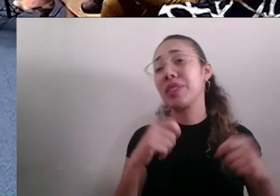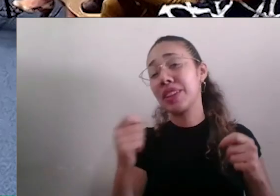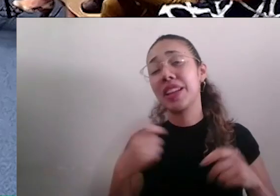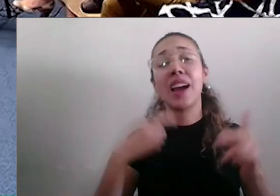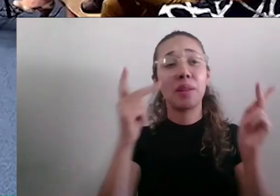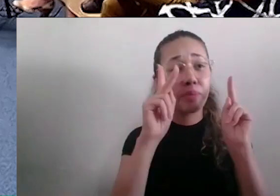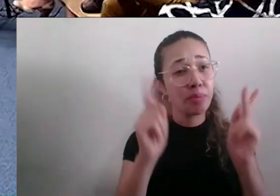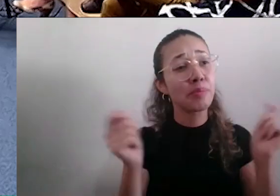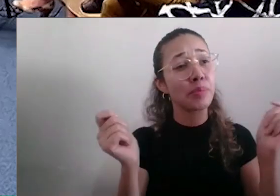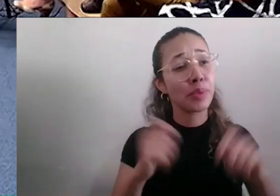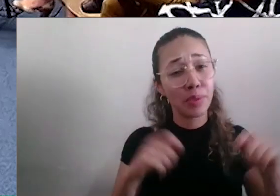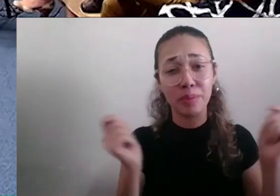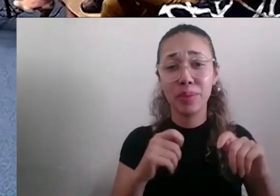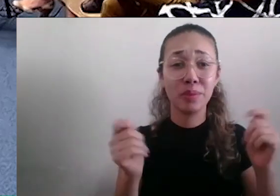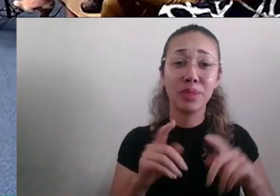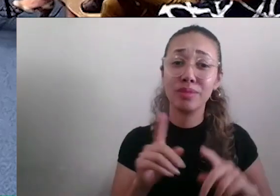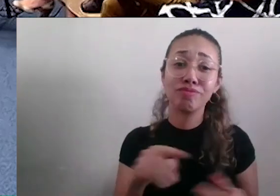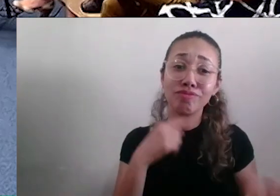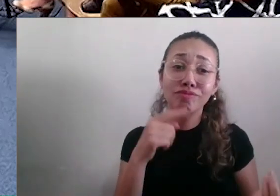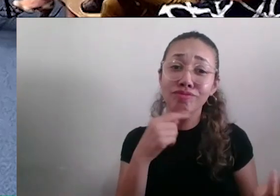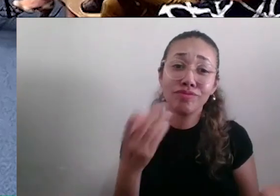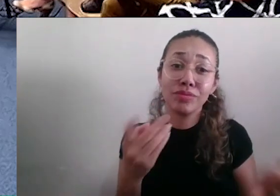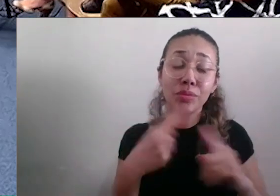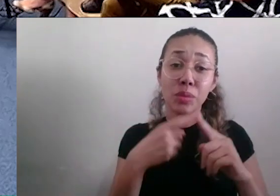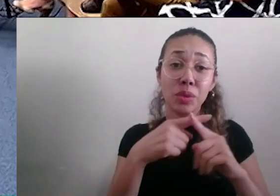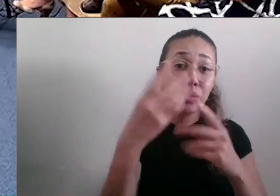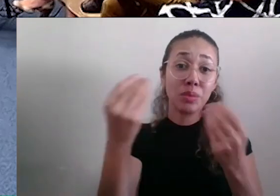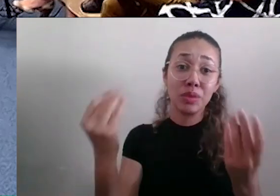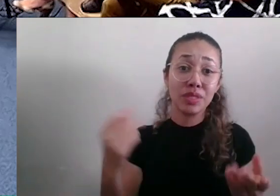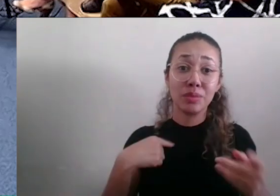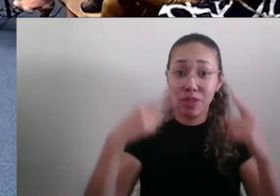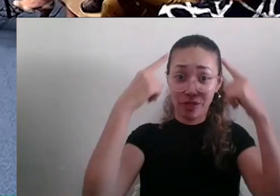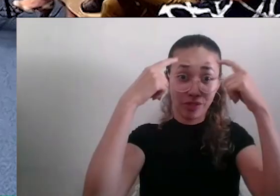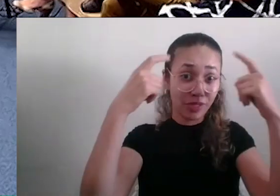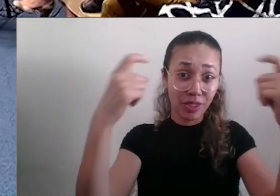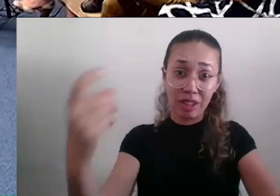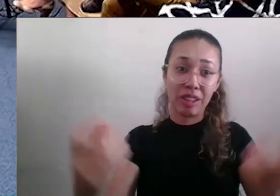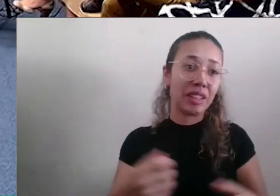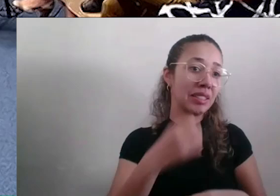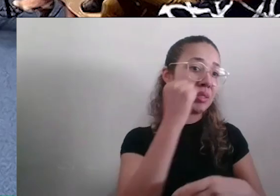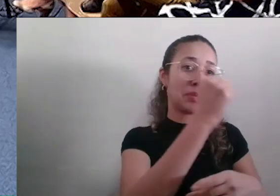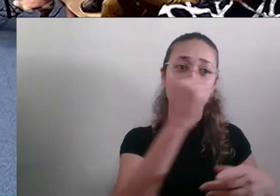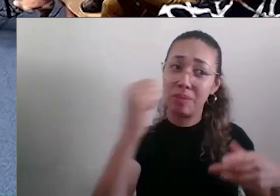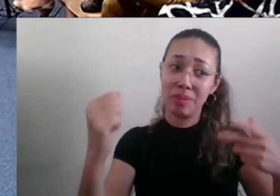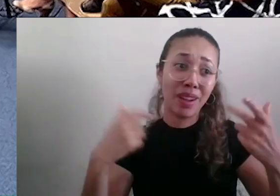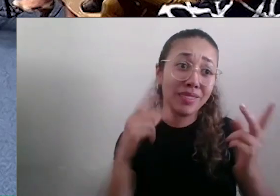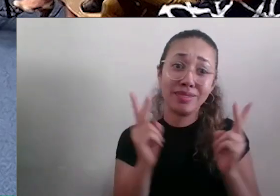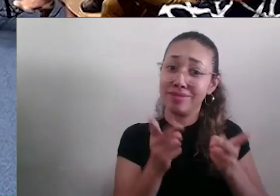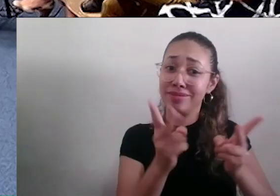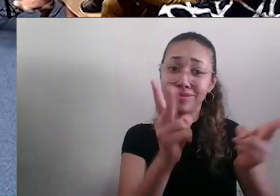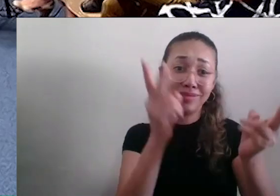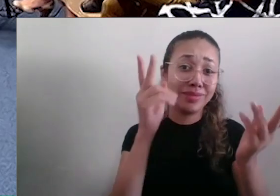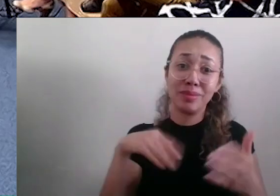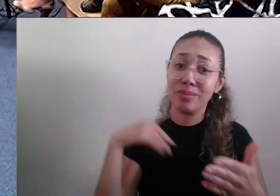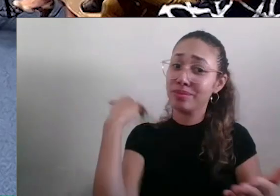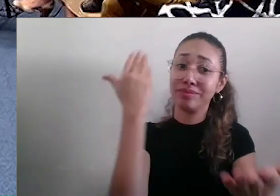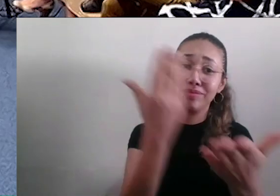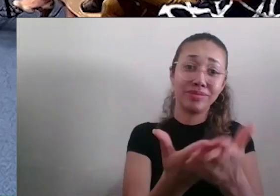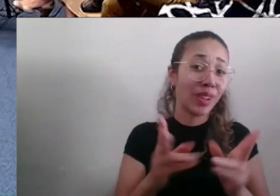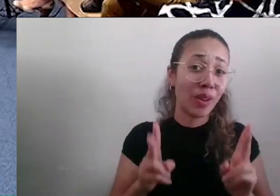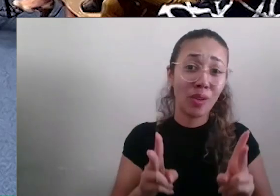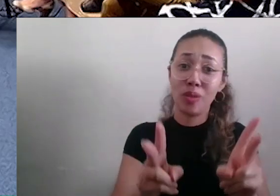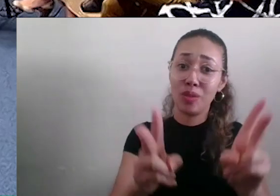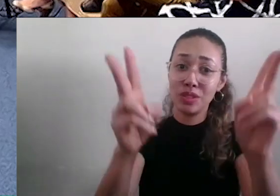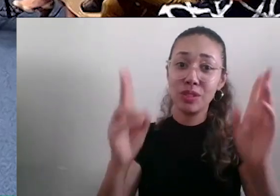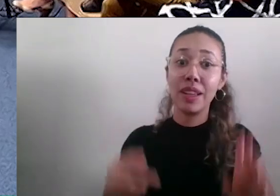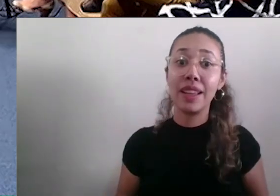porque as pessoas cometem violências sempre cometeram sempre cometerão Então não é uma questão eh de ser pacifista nesse